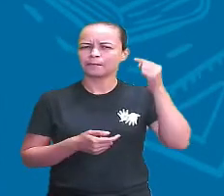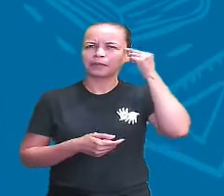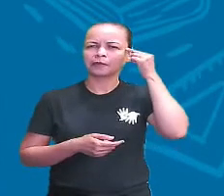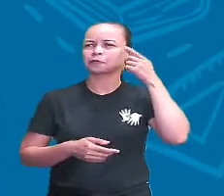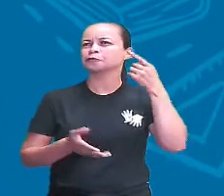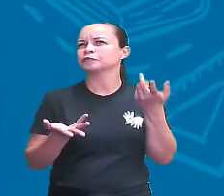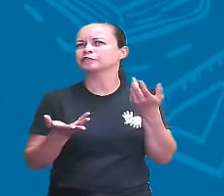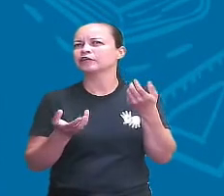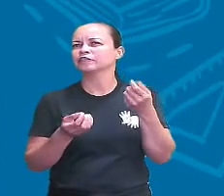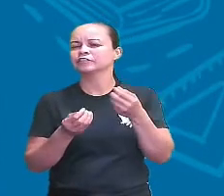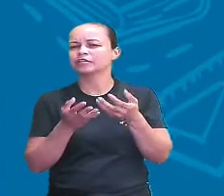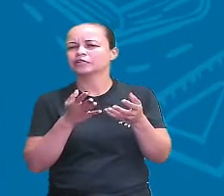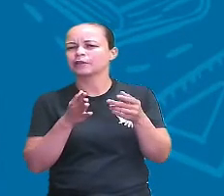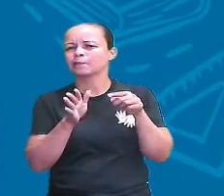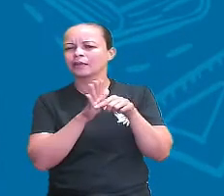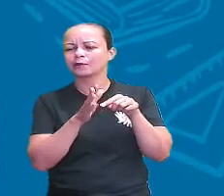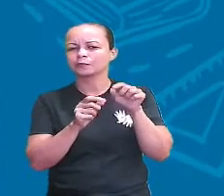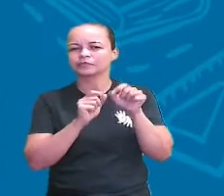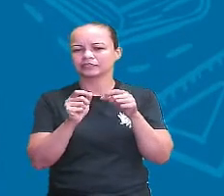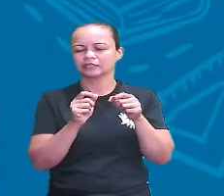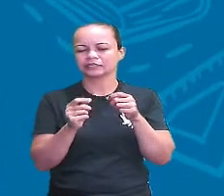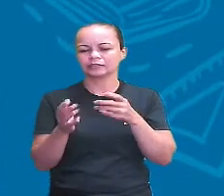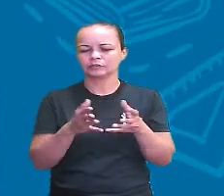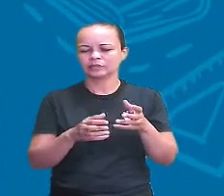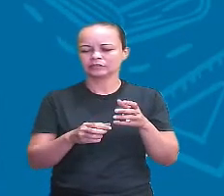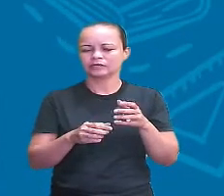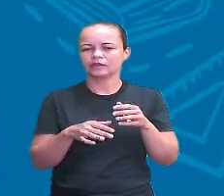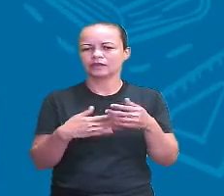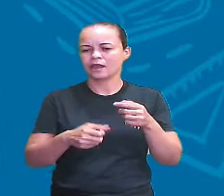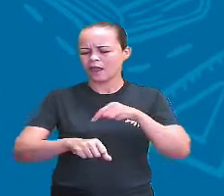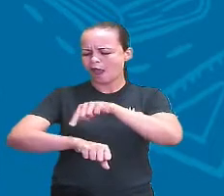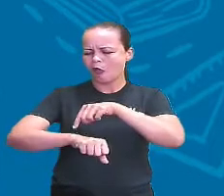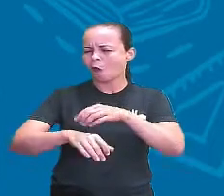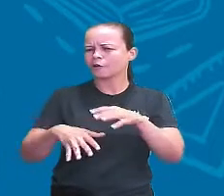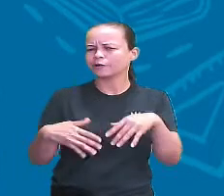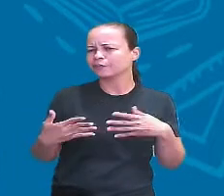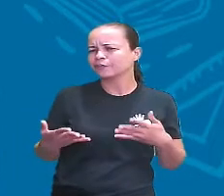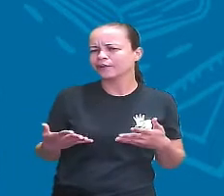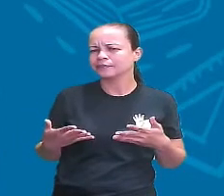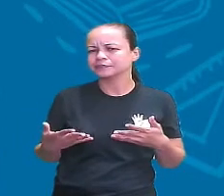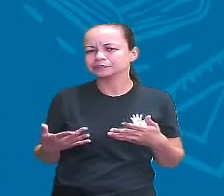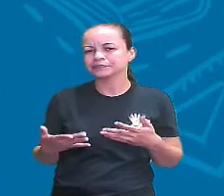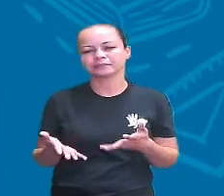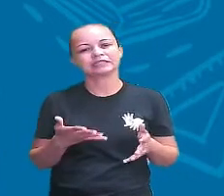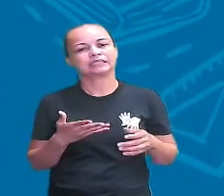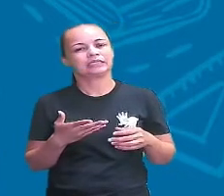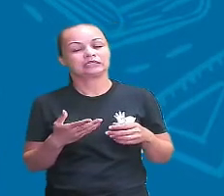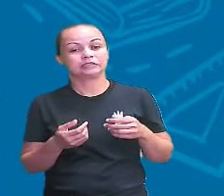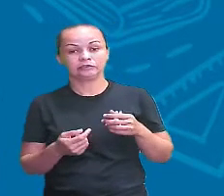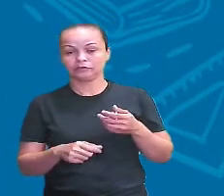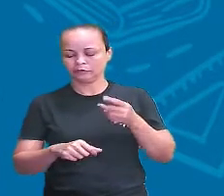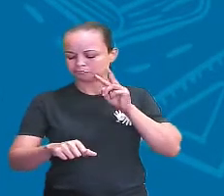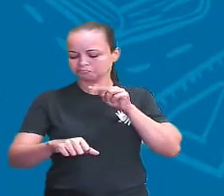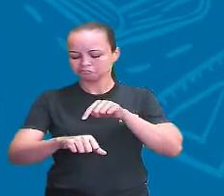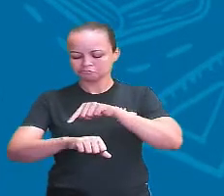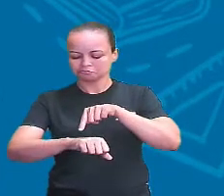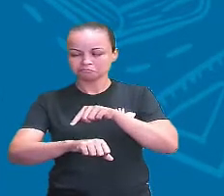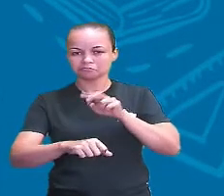What time is it? E aí a pessoa responde da maneira que ela acha e que a hora estiver mostrando.